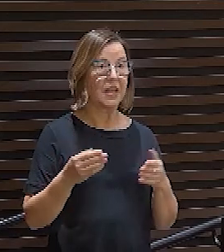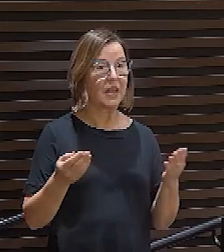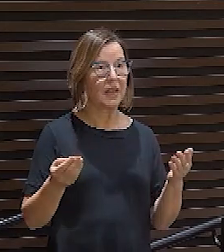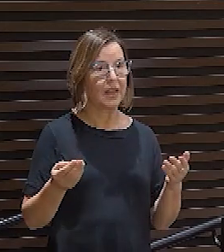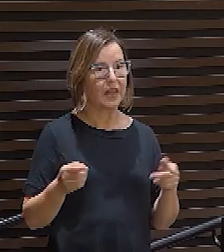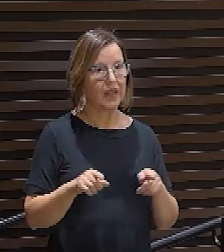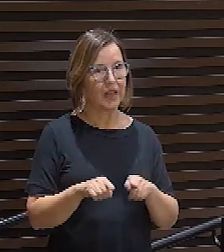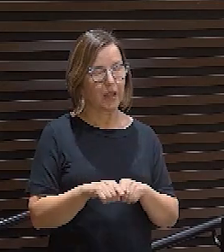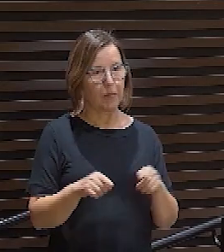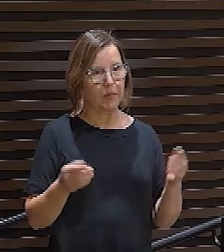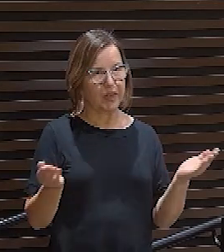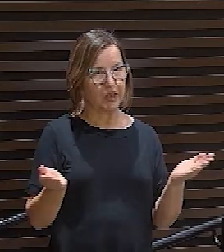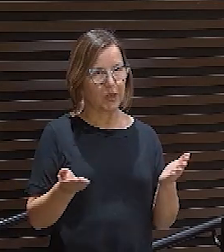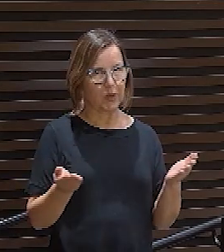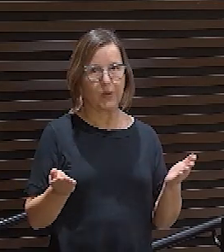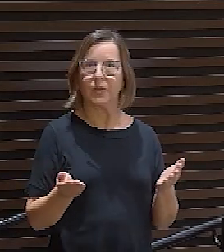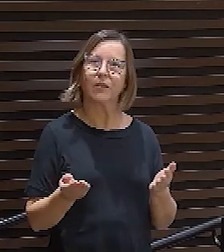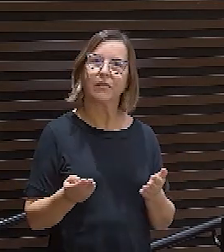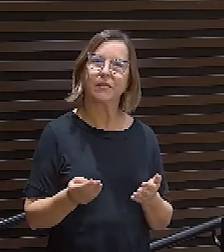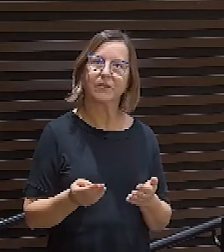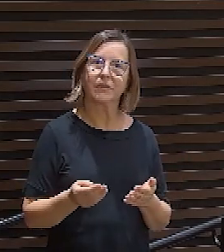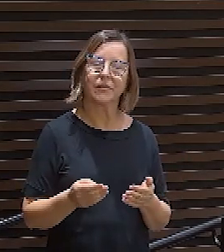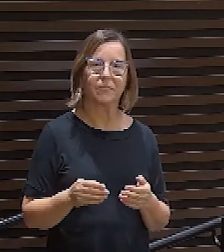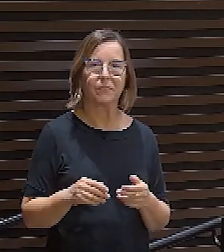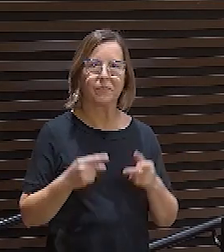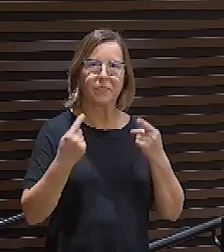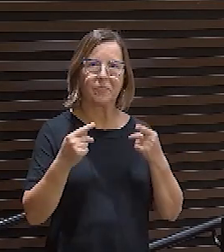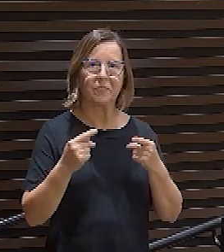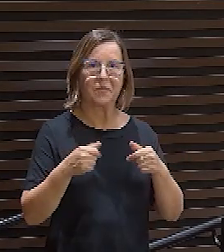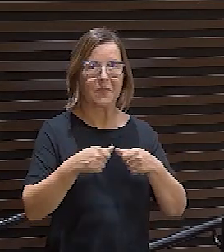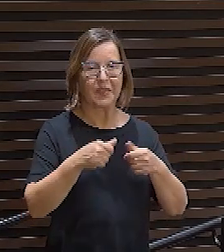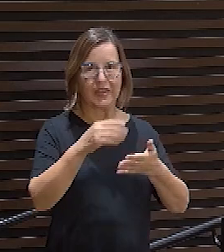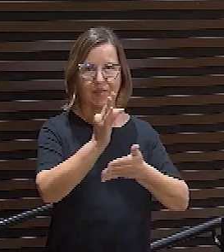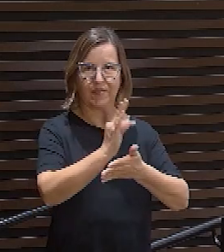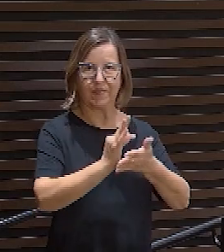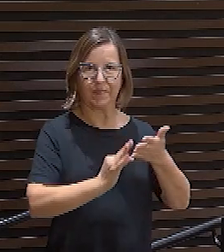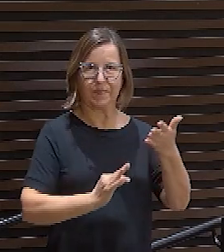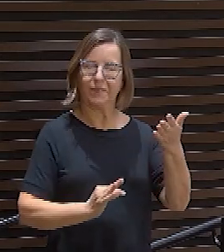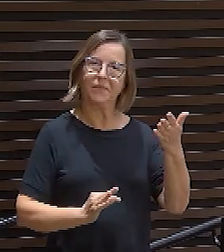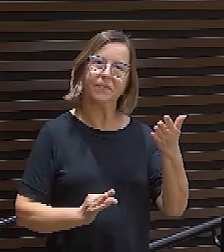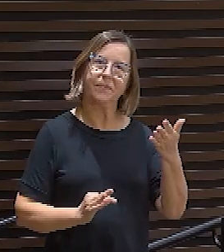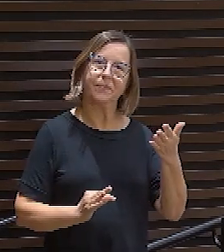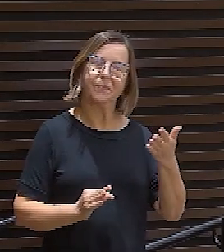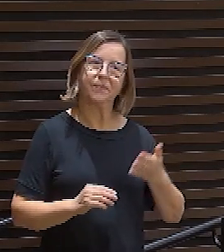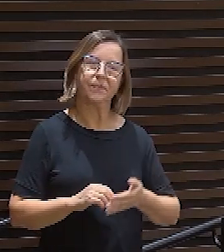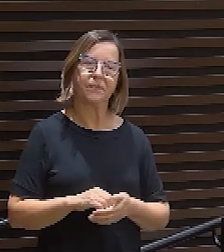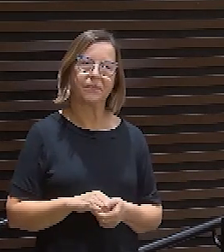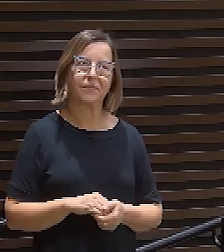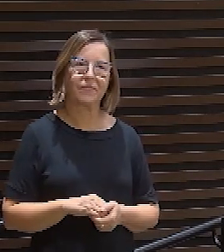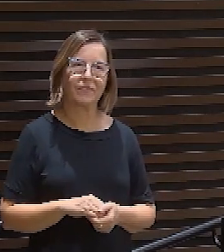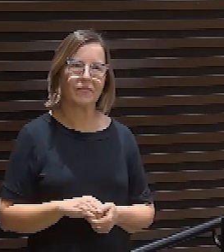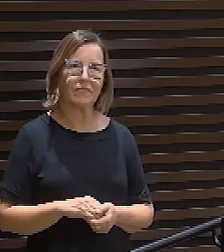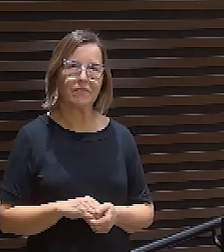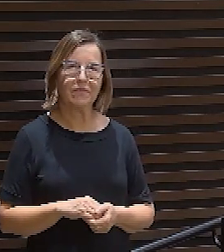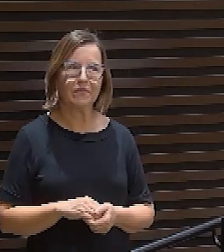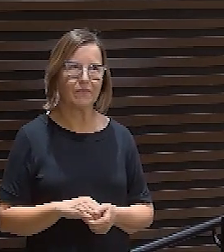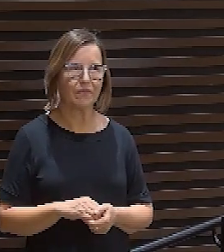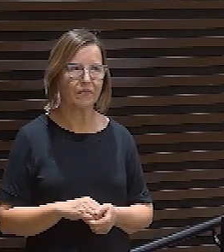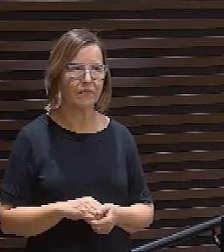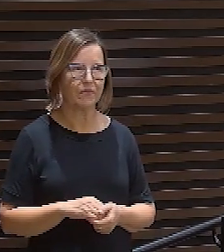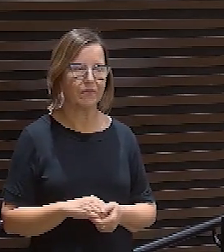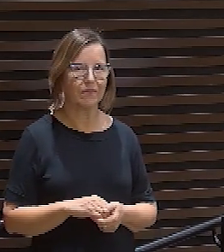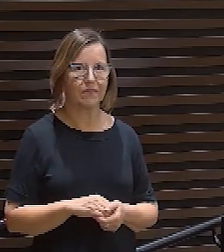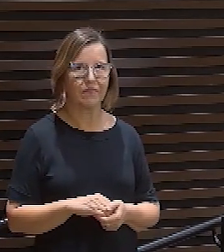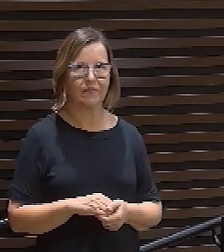supremacia de Cristo que a gente tinha visto nos primeiros versículos, 5 versículos, se eu não me